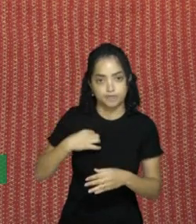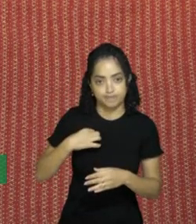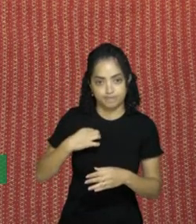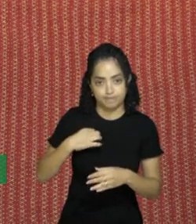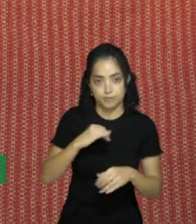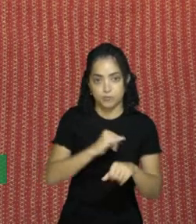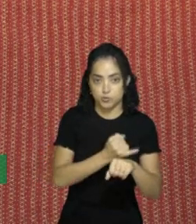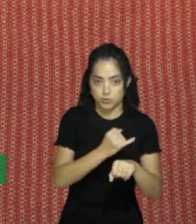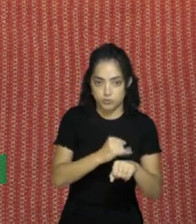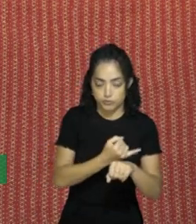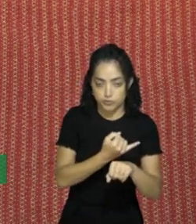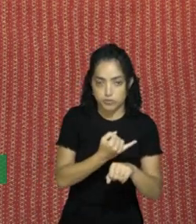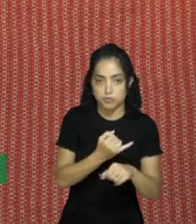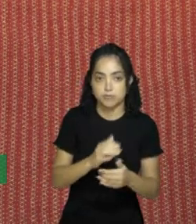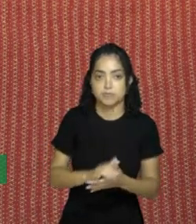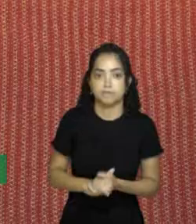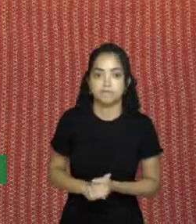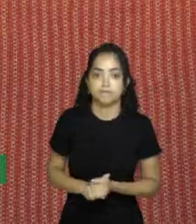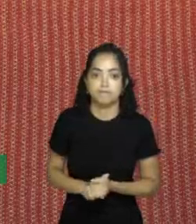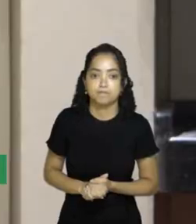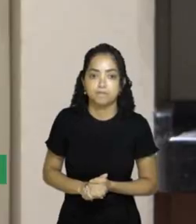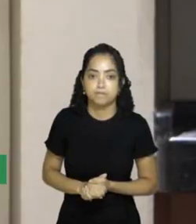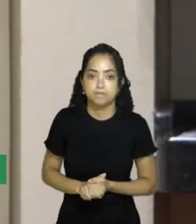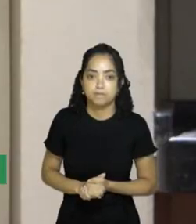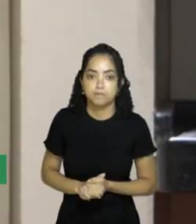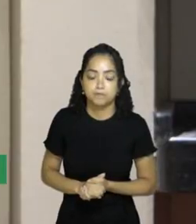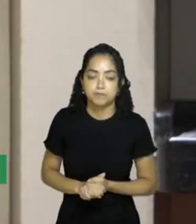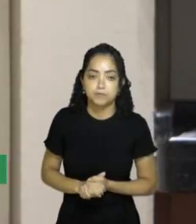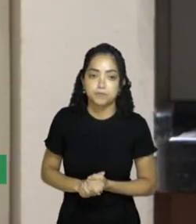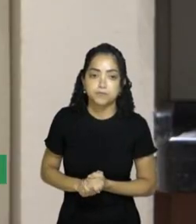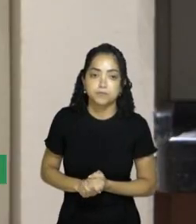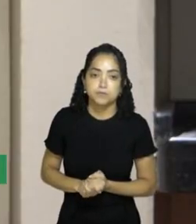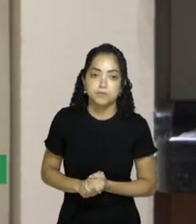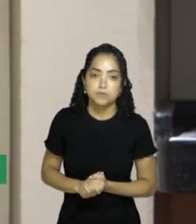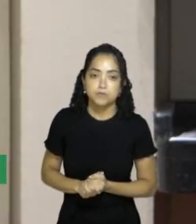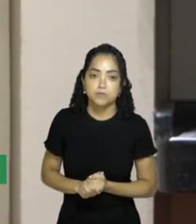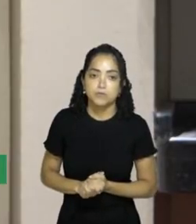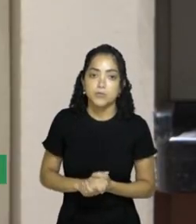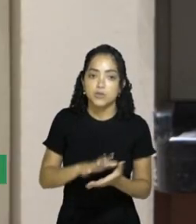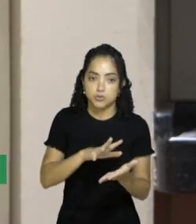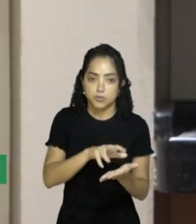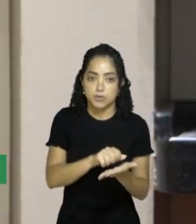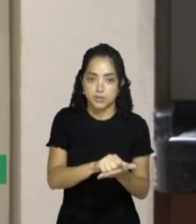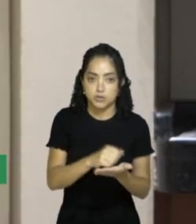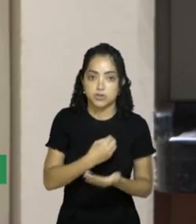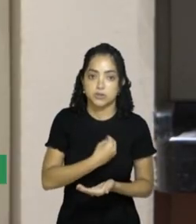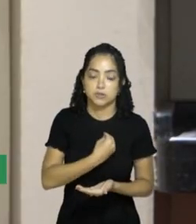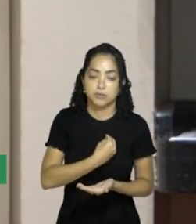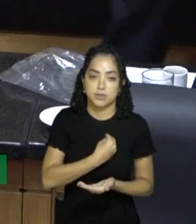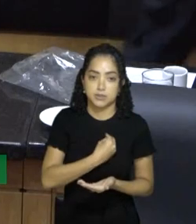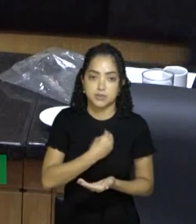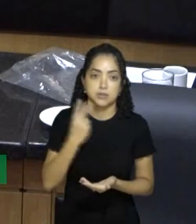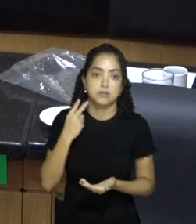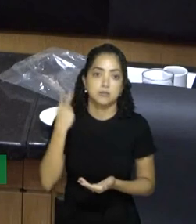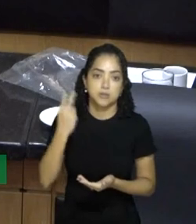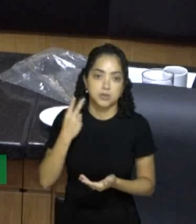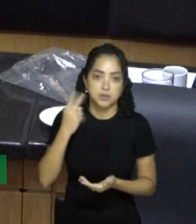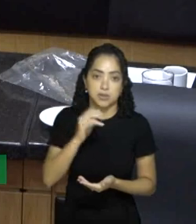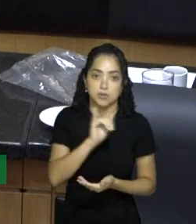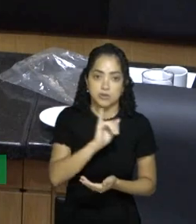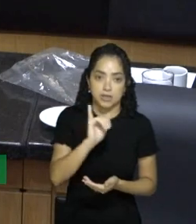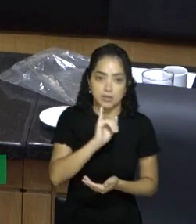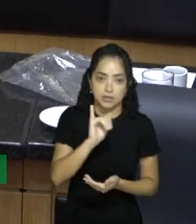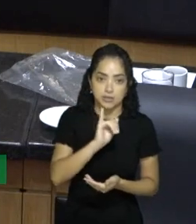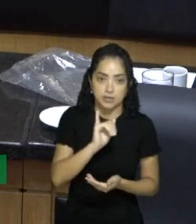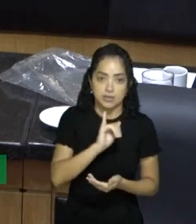que perde um grande quadro Obrigado Deputado só para registrar a presença também o nosso Vereador italiano lá do município